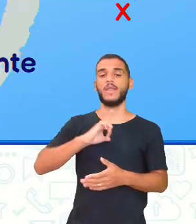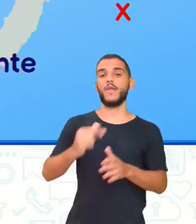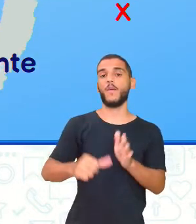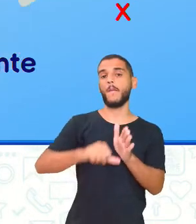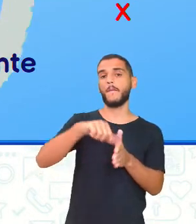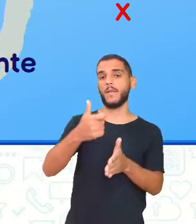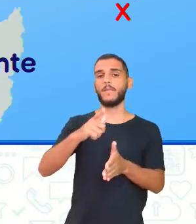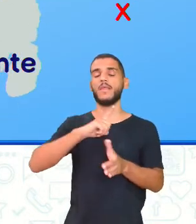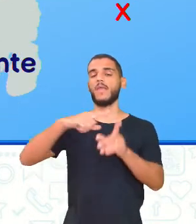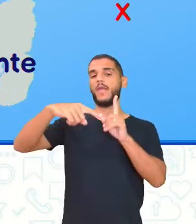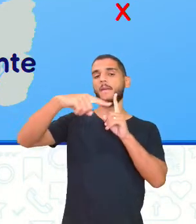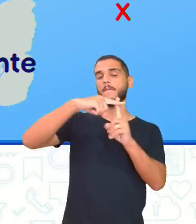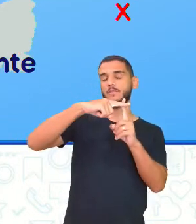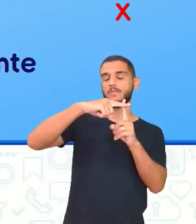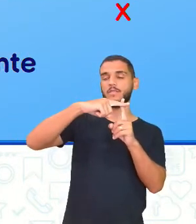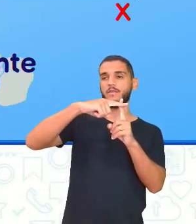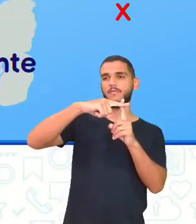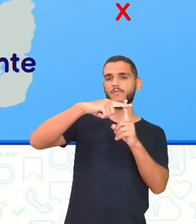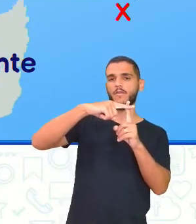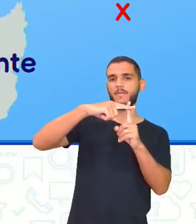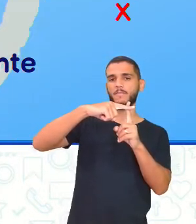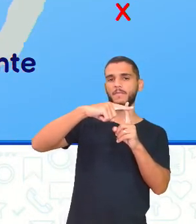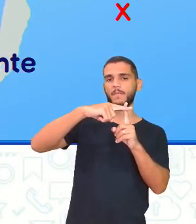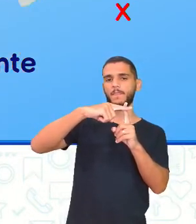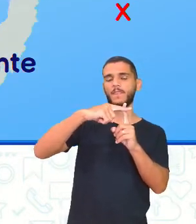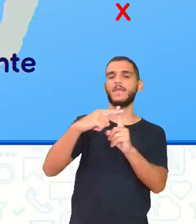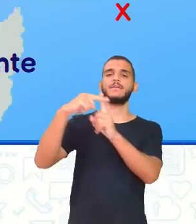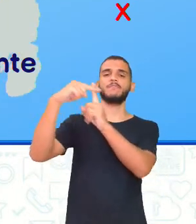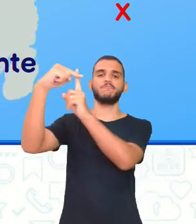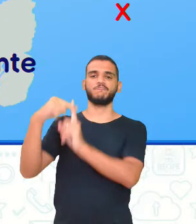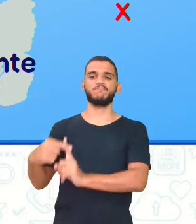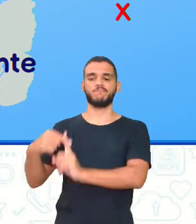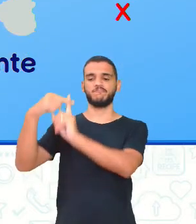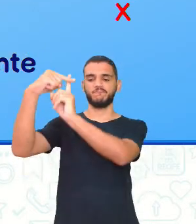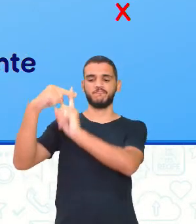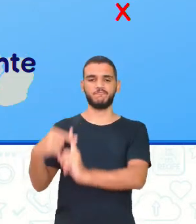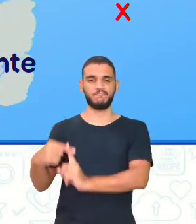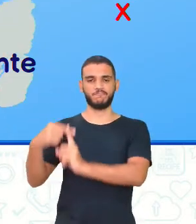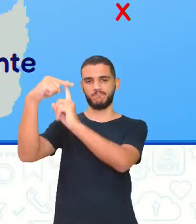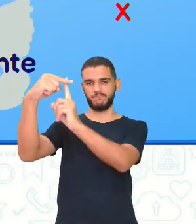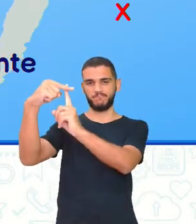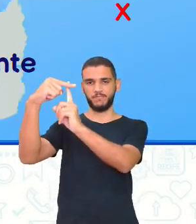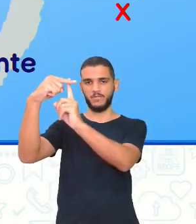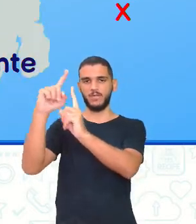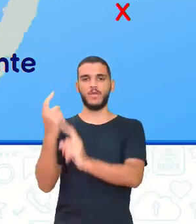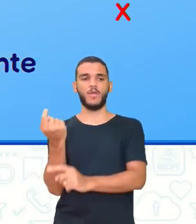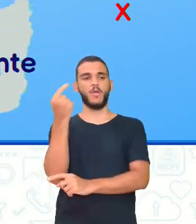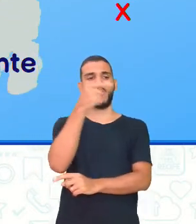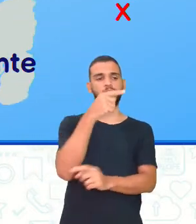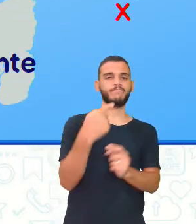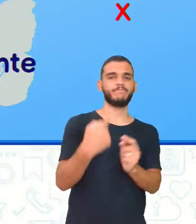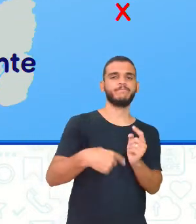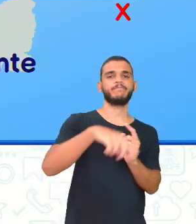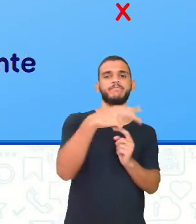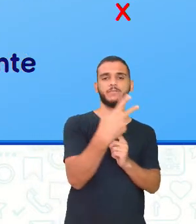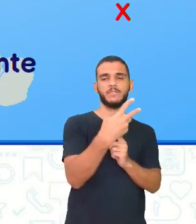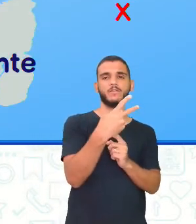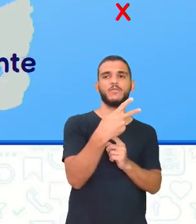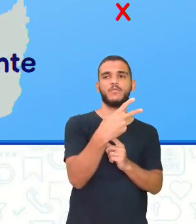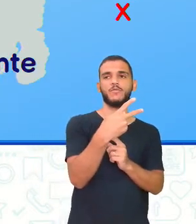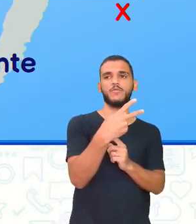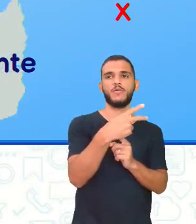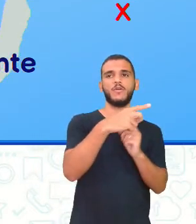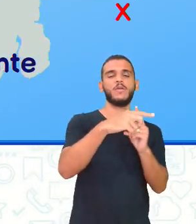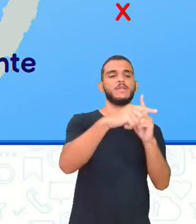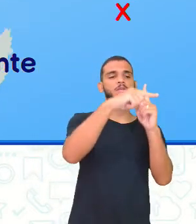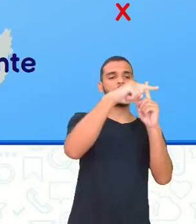parte positiva, tanto do x quanto do y, a gente já falou sobre isso. O segundo quadrante está na